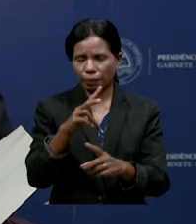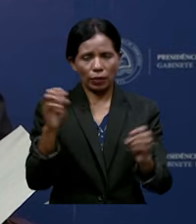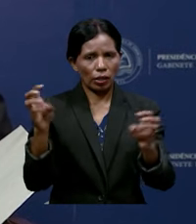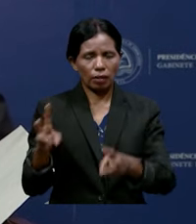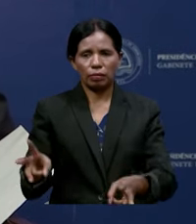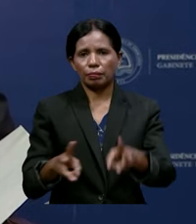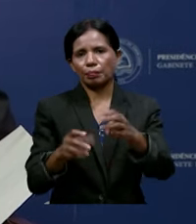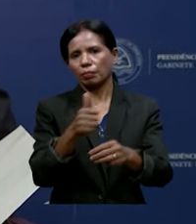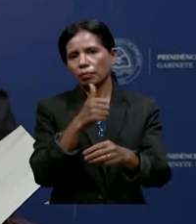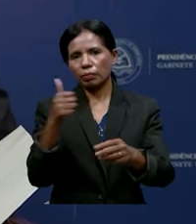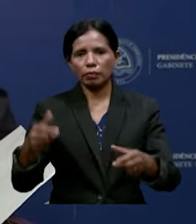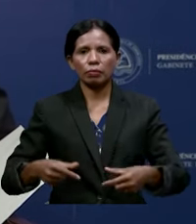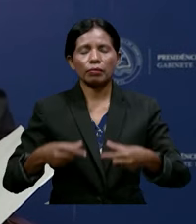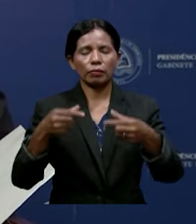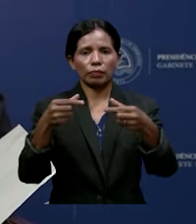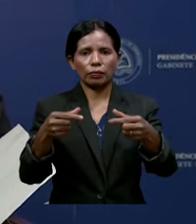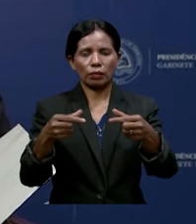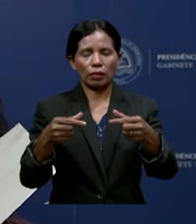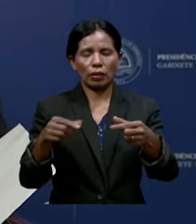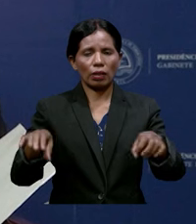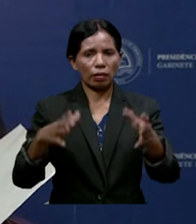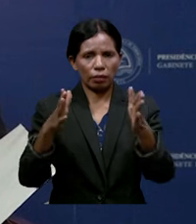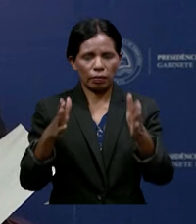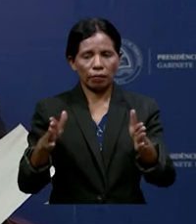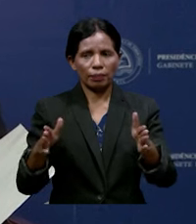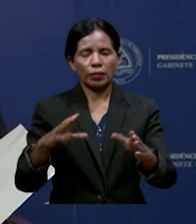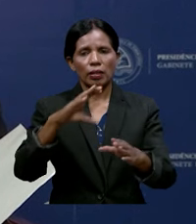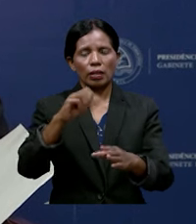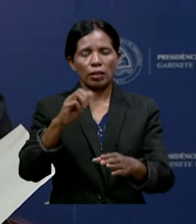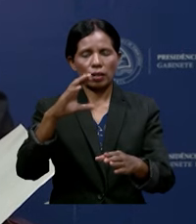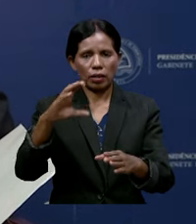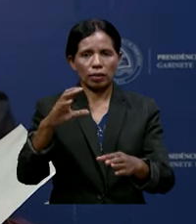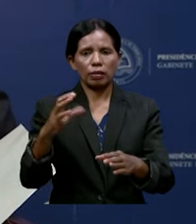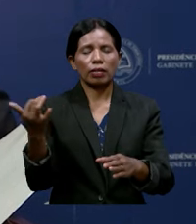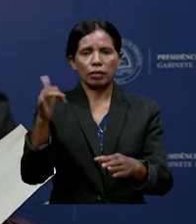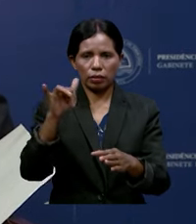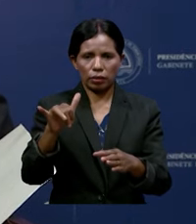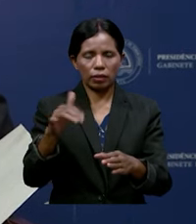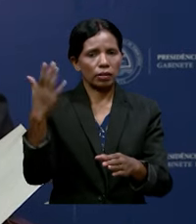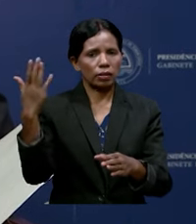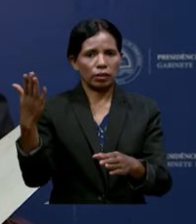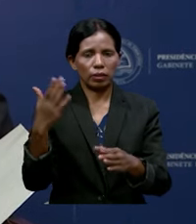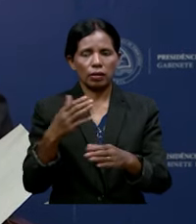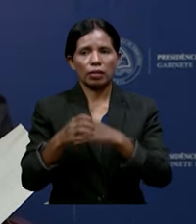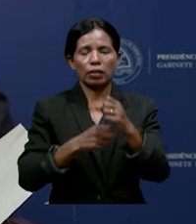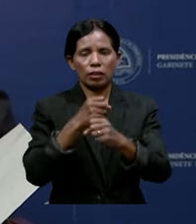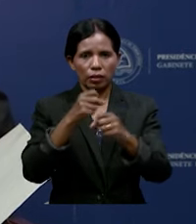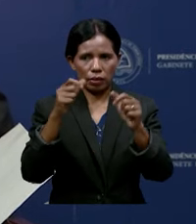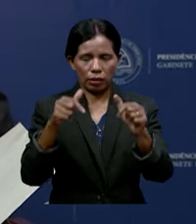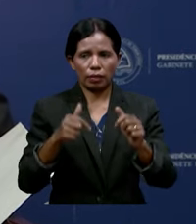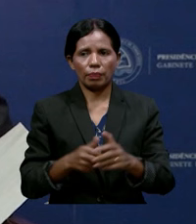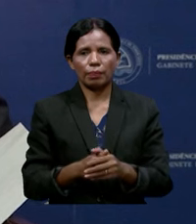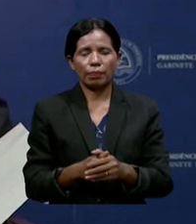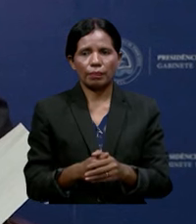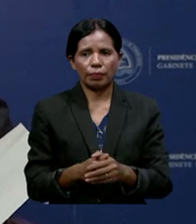selo para tu fo andamento funcionamento normal ba comissão anticorrupção ia tinang danenian